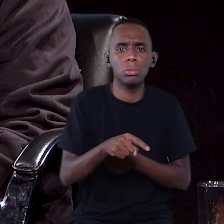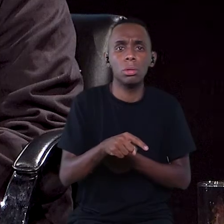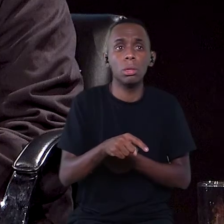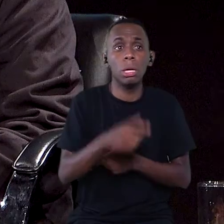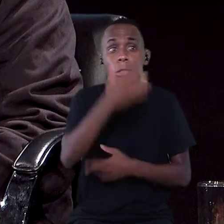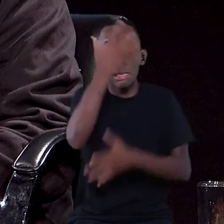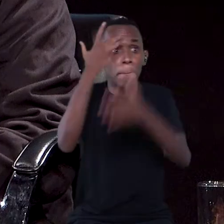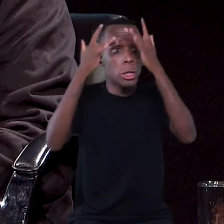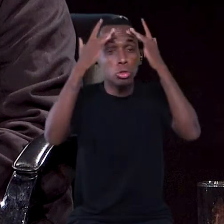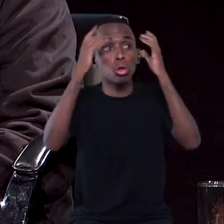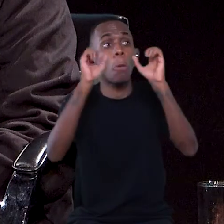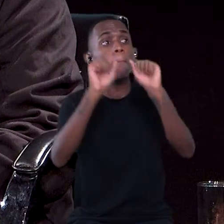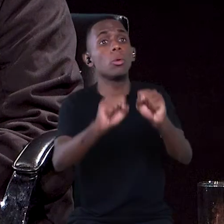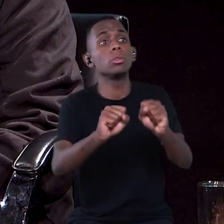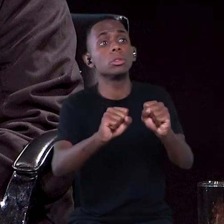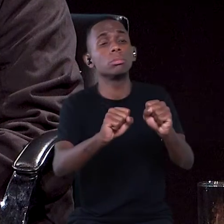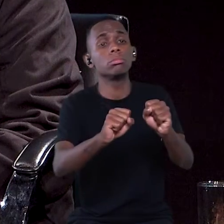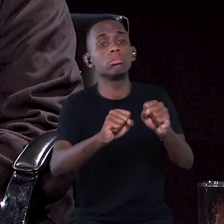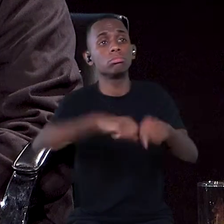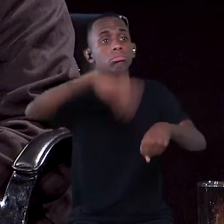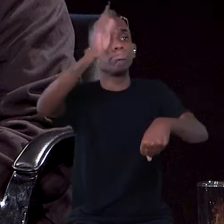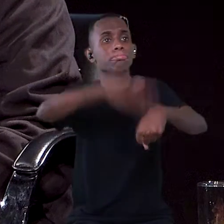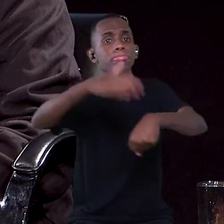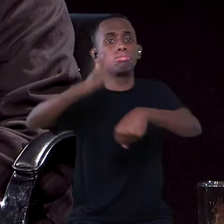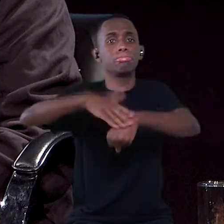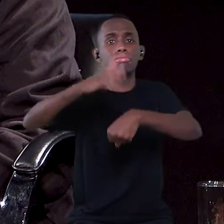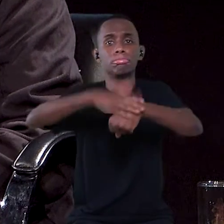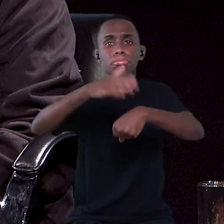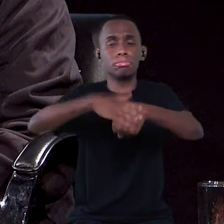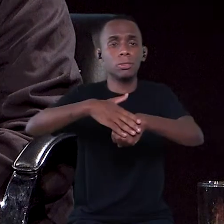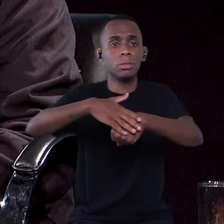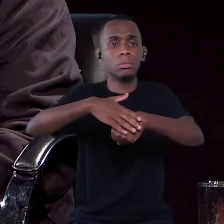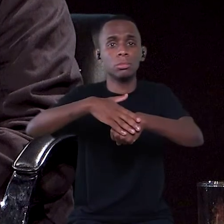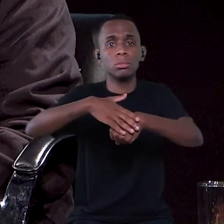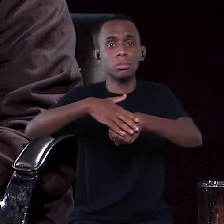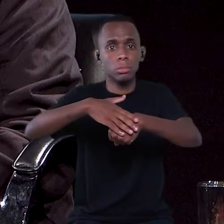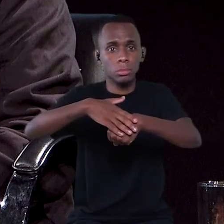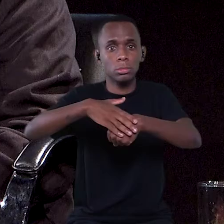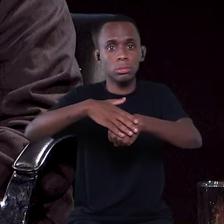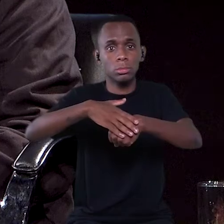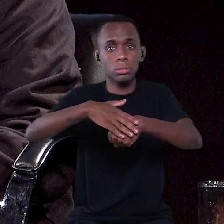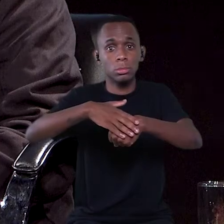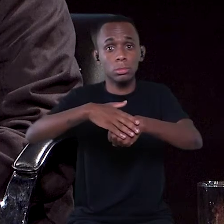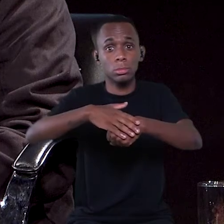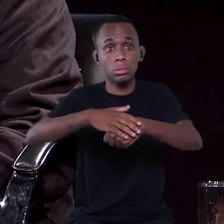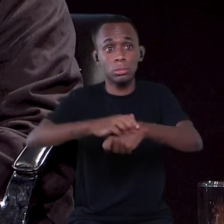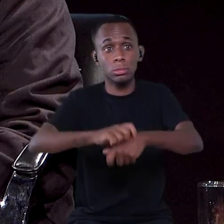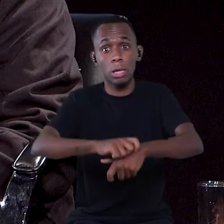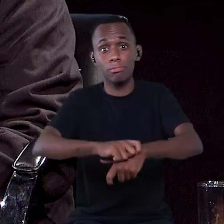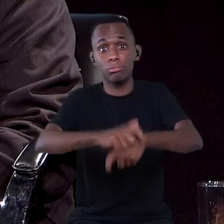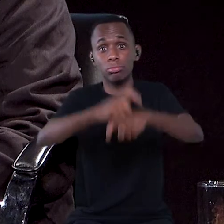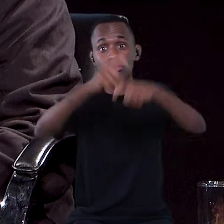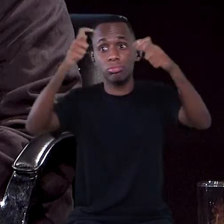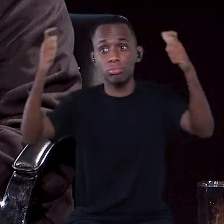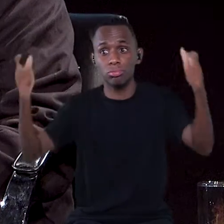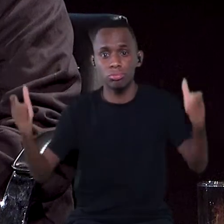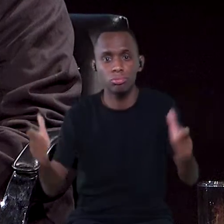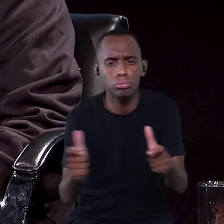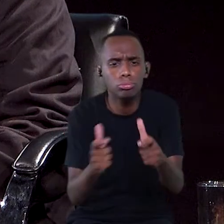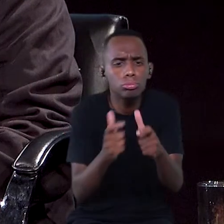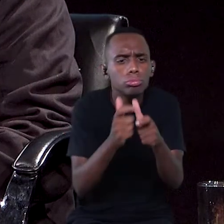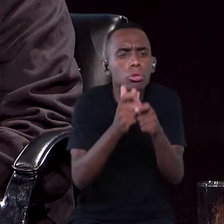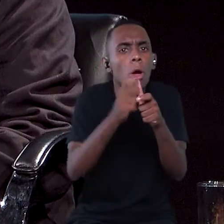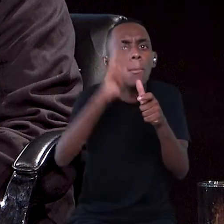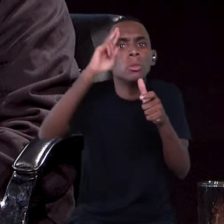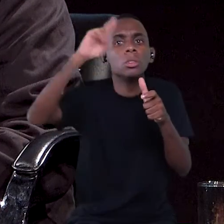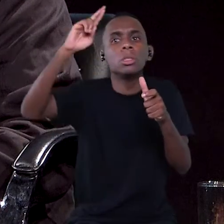Quem puder, embarque em si por meia passagem. Muitos ficam pequenos para o mestre